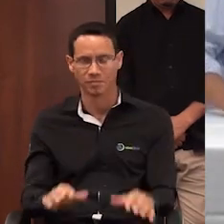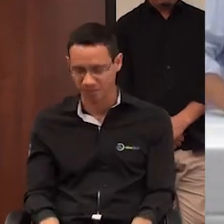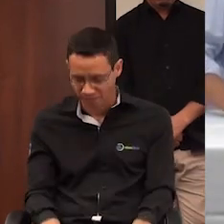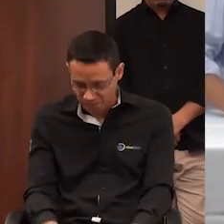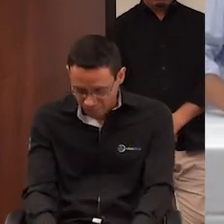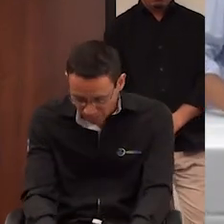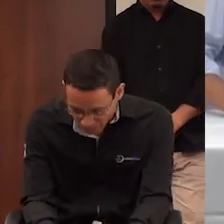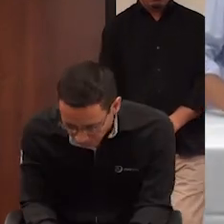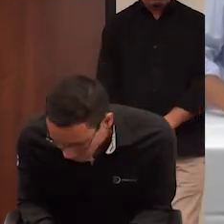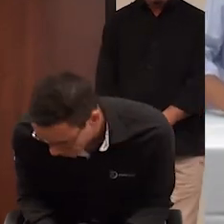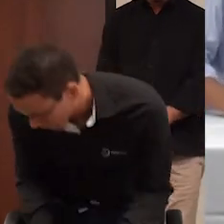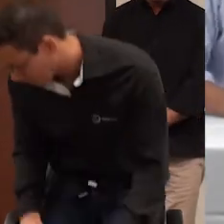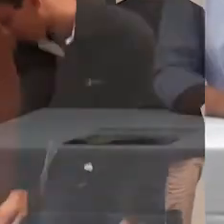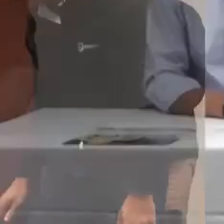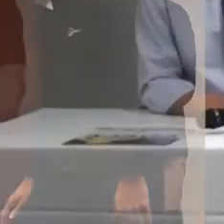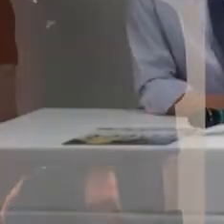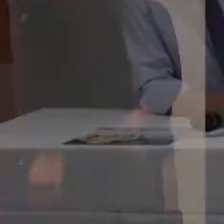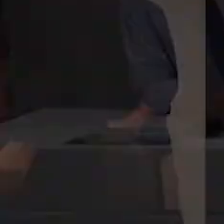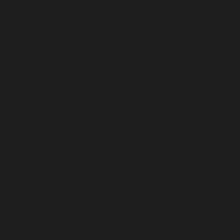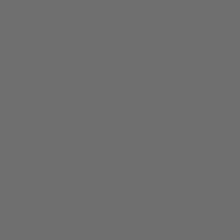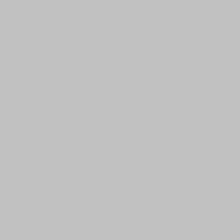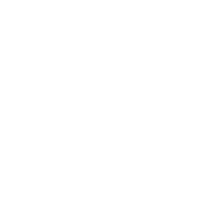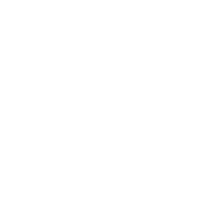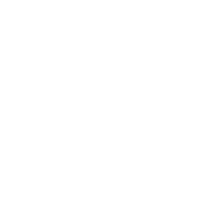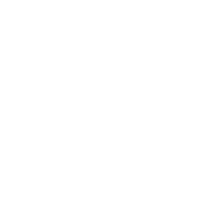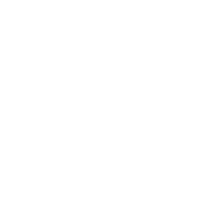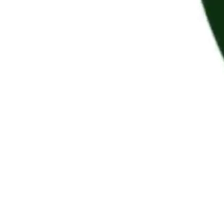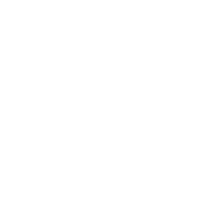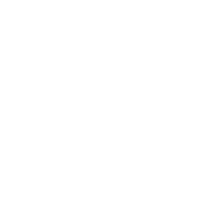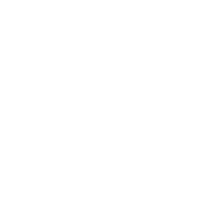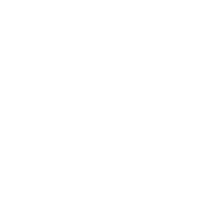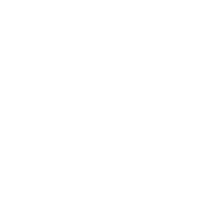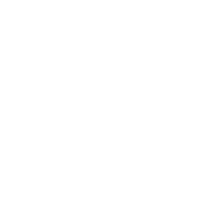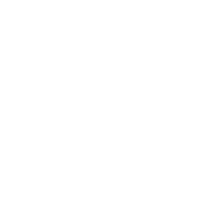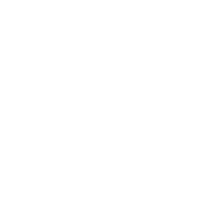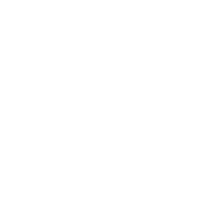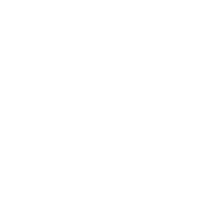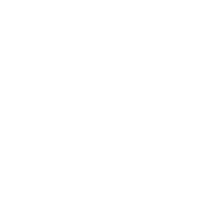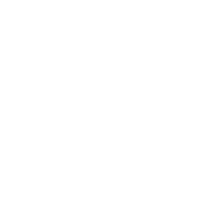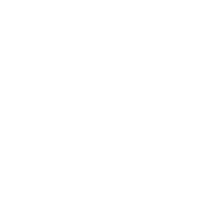Obrigado.